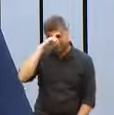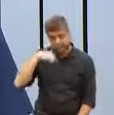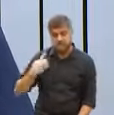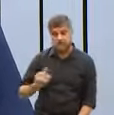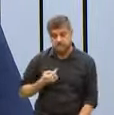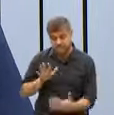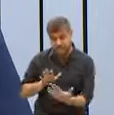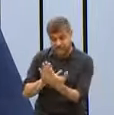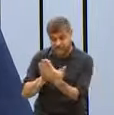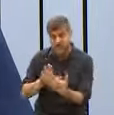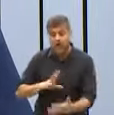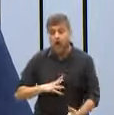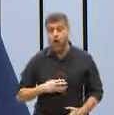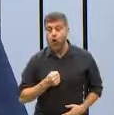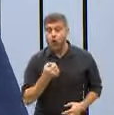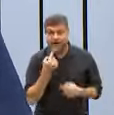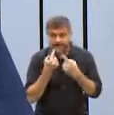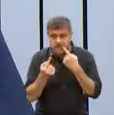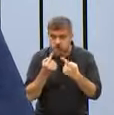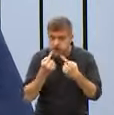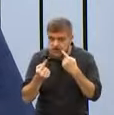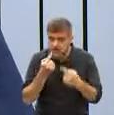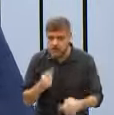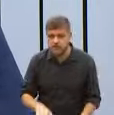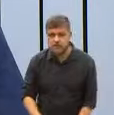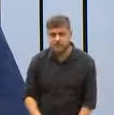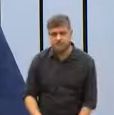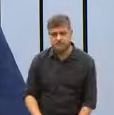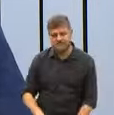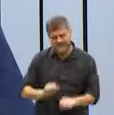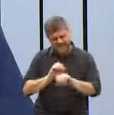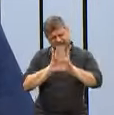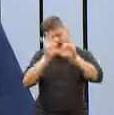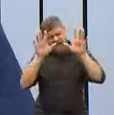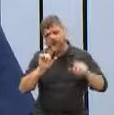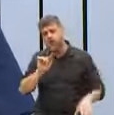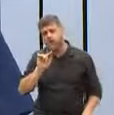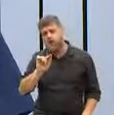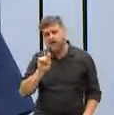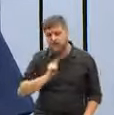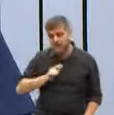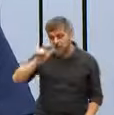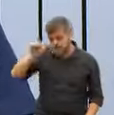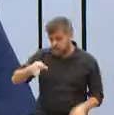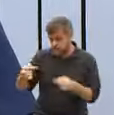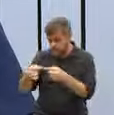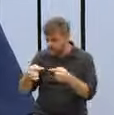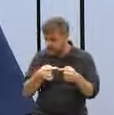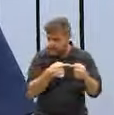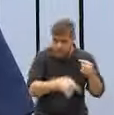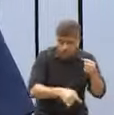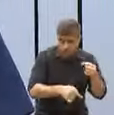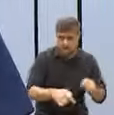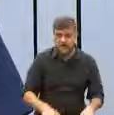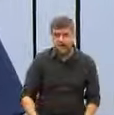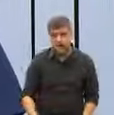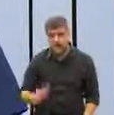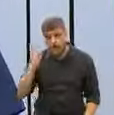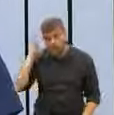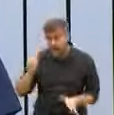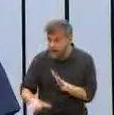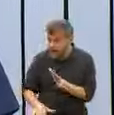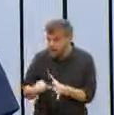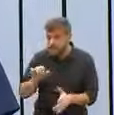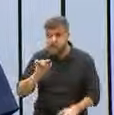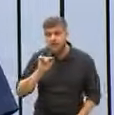que enfrentar com coragem, com diálogo principalmente. É claro que há quem seja a favor ou há quem seja contrário. Eu acho que primeiro